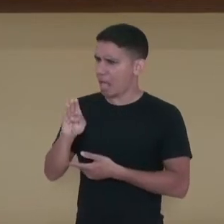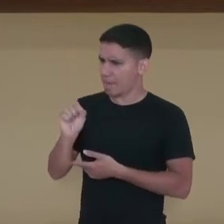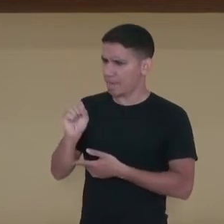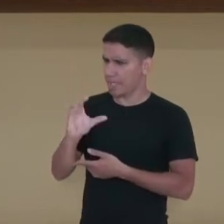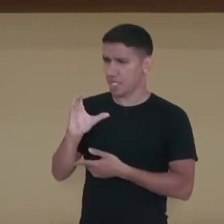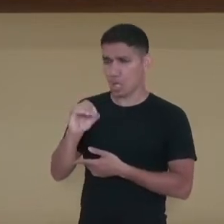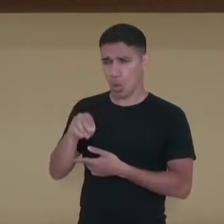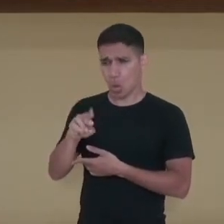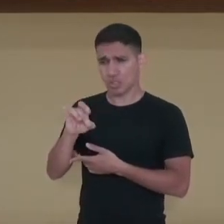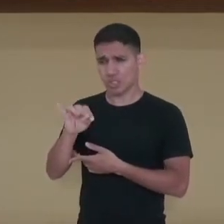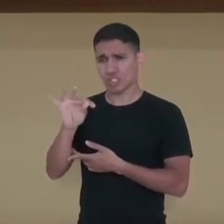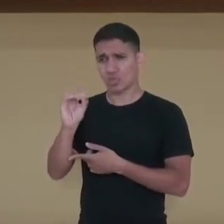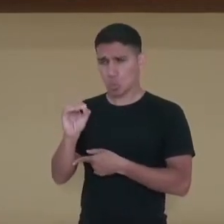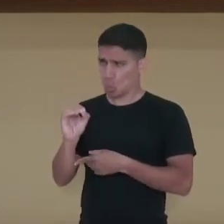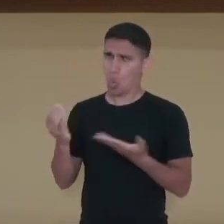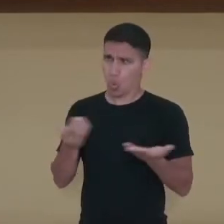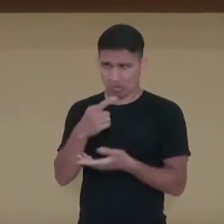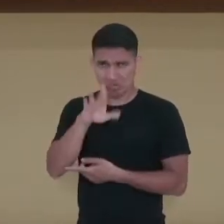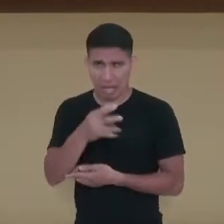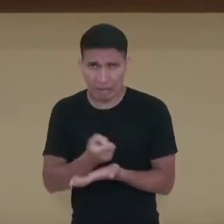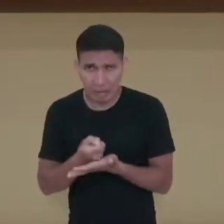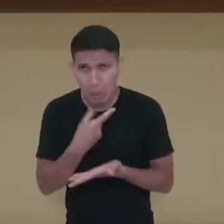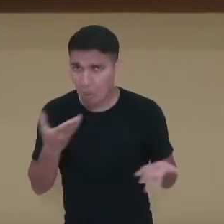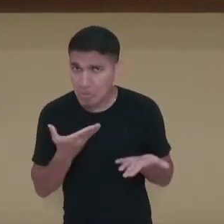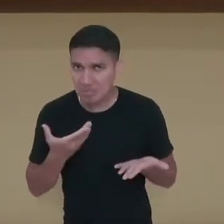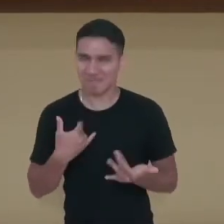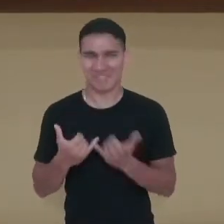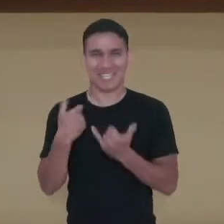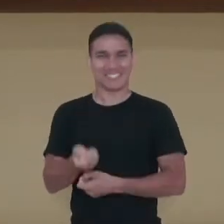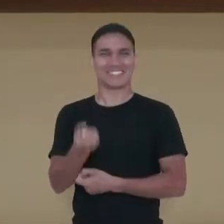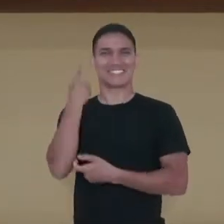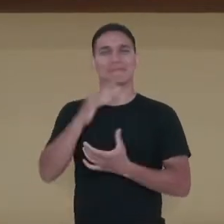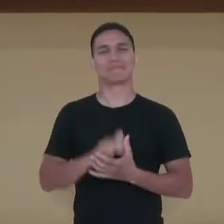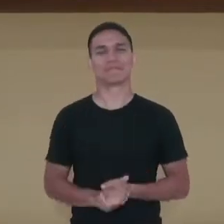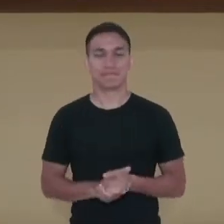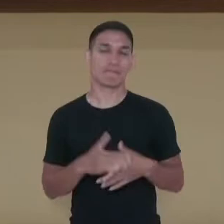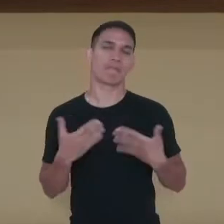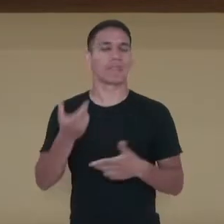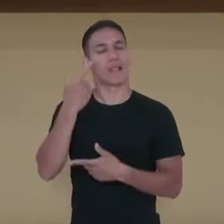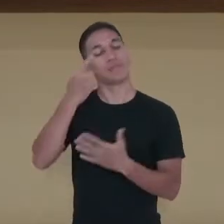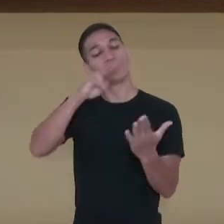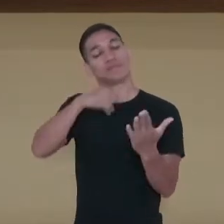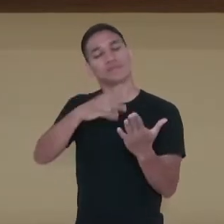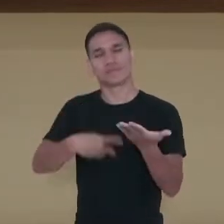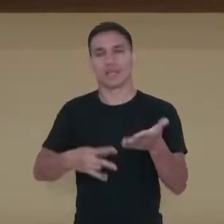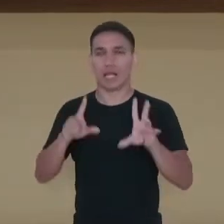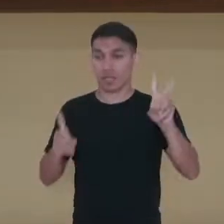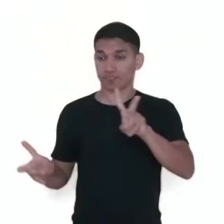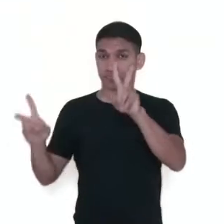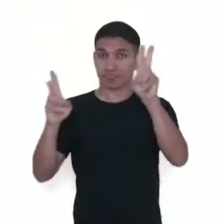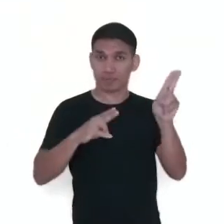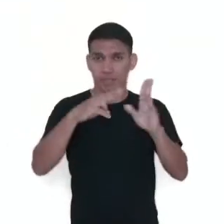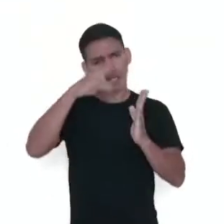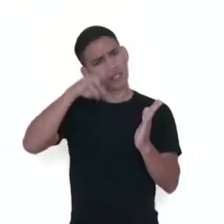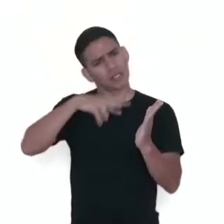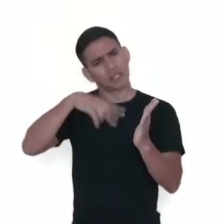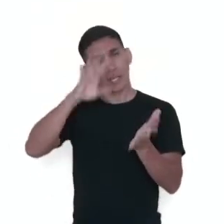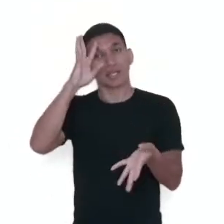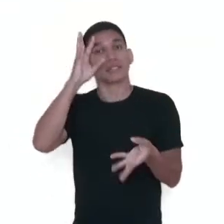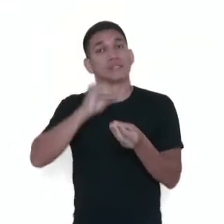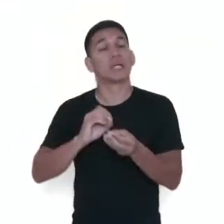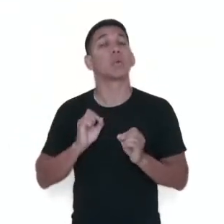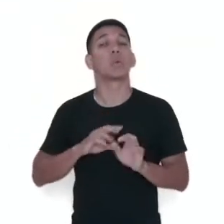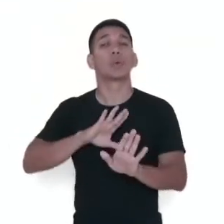seu abscôndito hoje? Parece um nome bem estranho, né, pessoal? Vamos ler o trecho e descobrir o significado